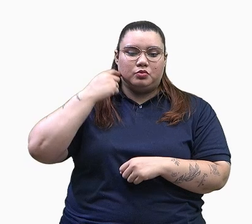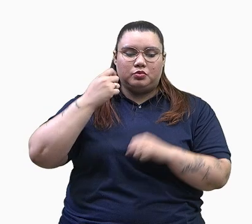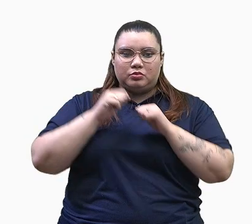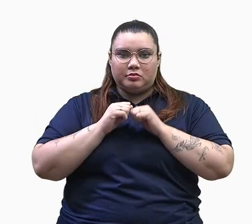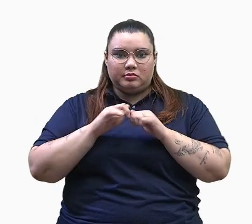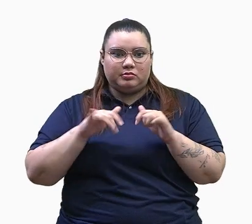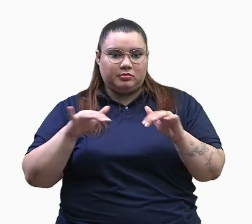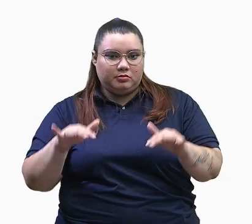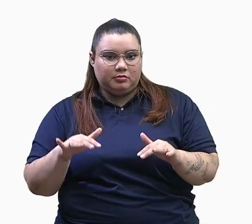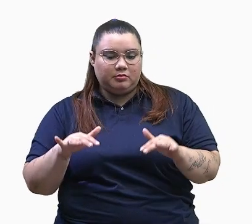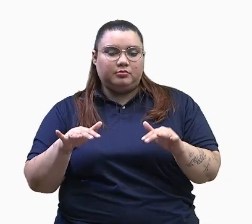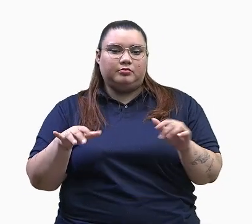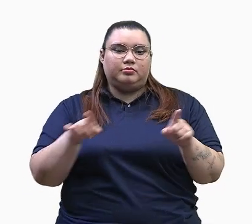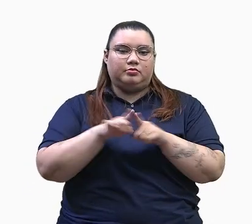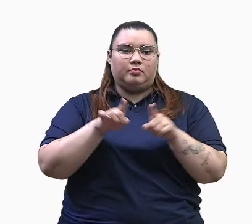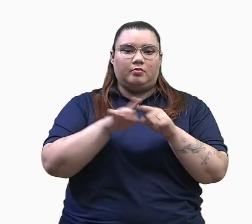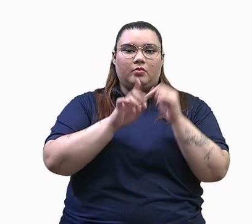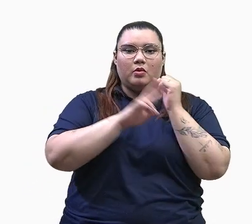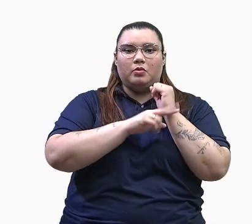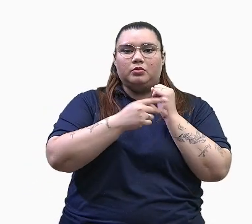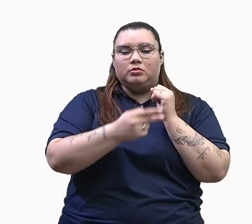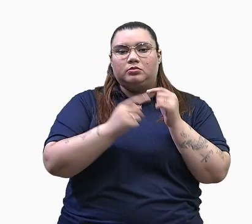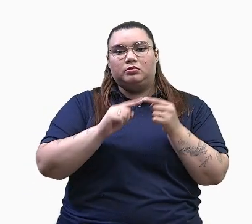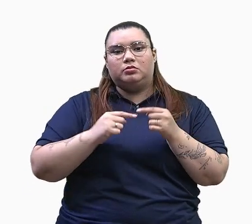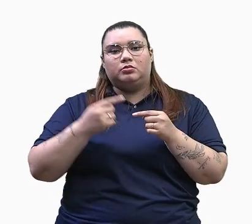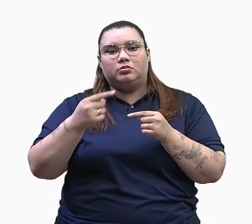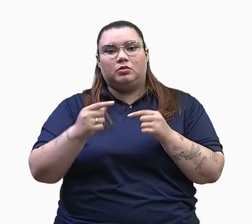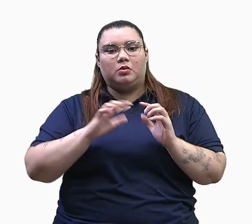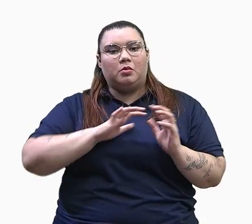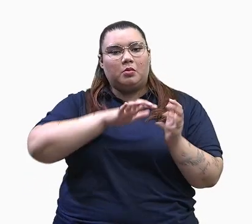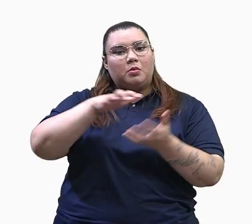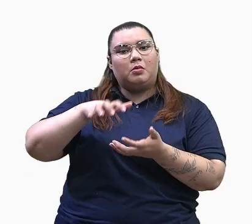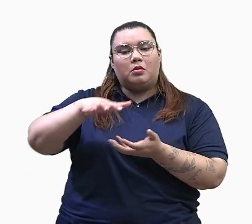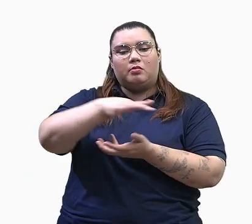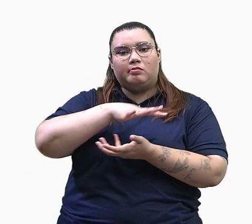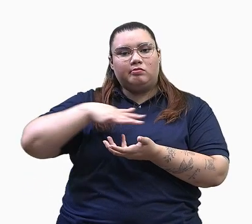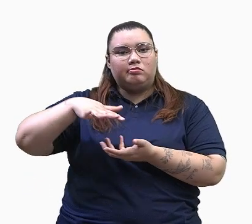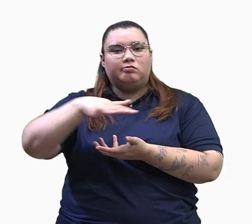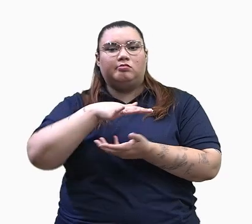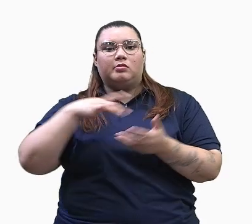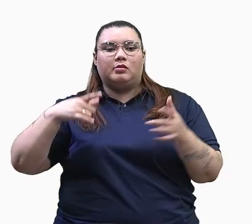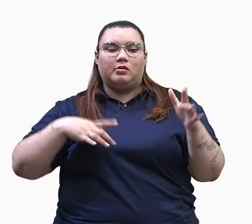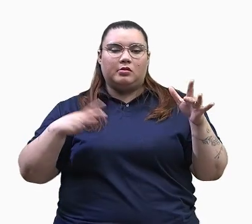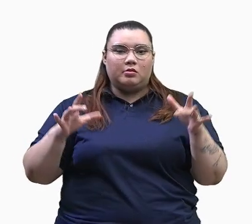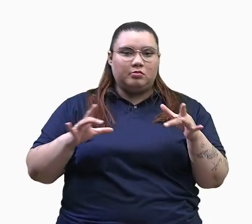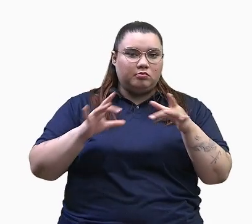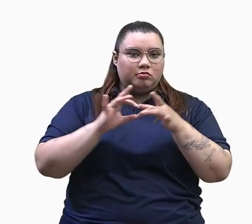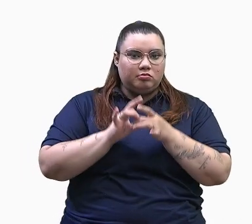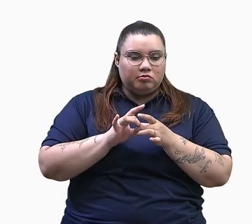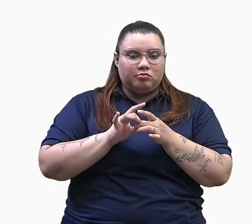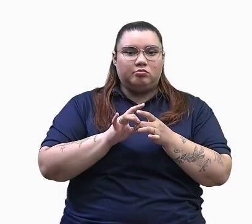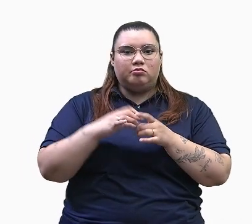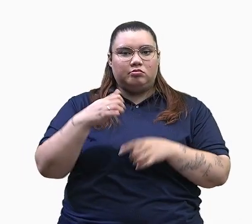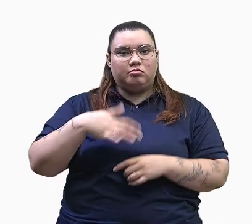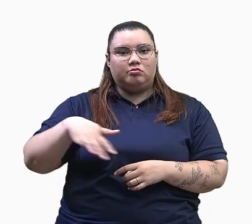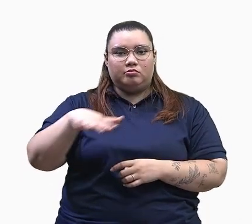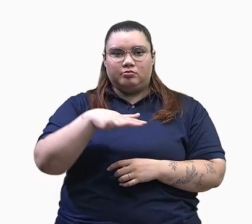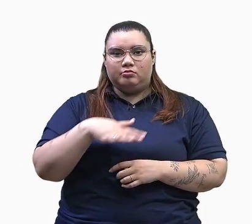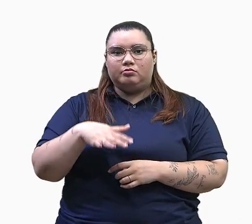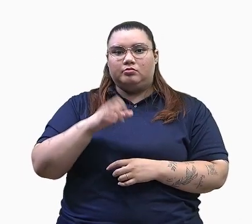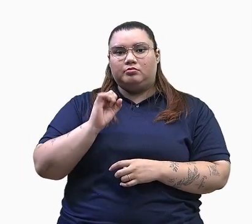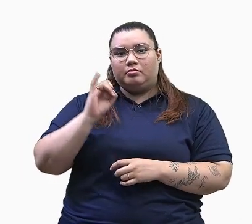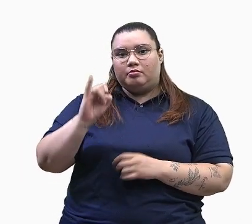área de descarte e, consequentemente, também o ecossistema que está envolvido ali naquela área, se